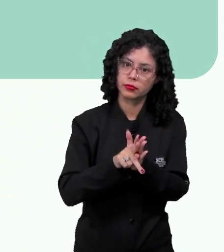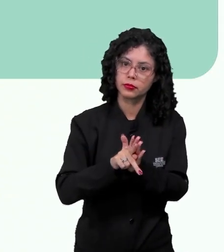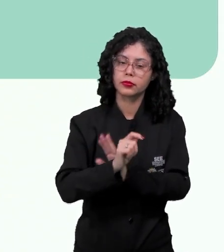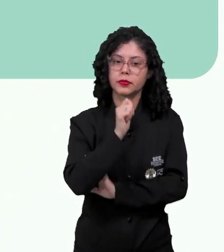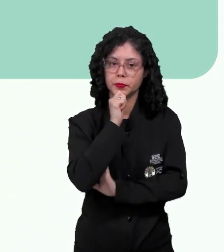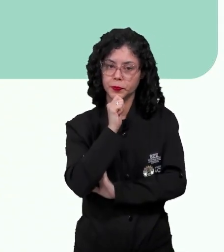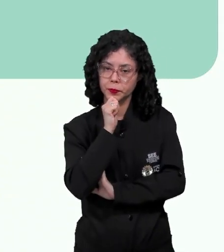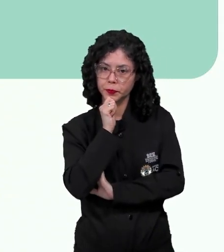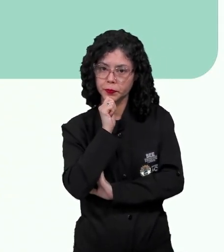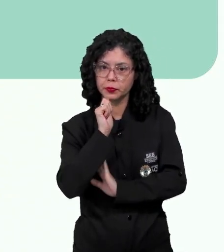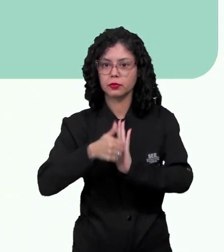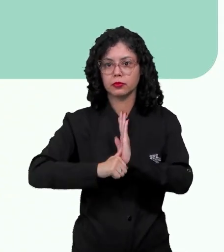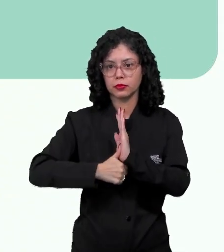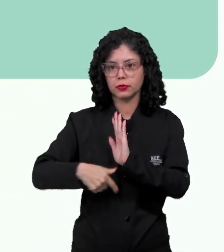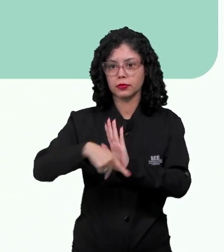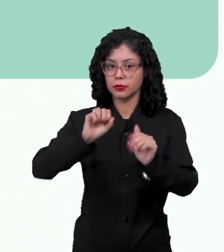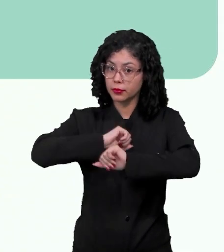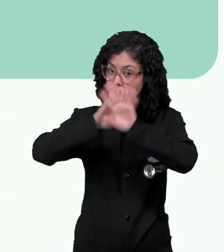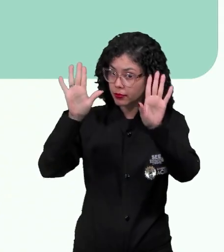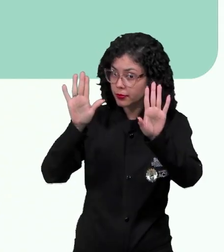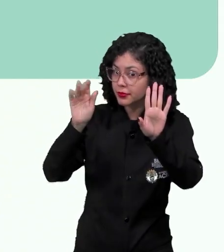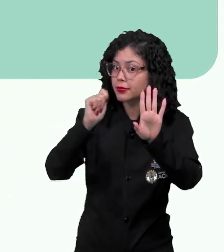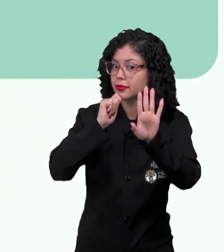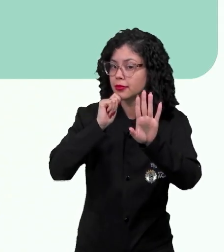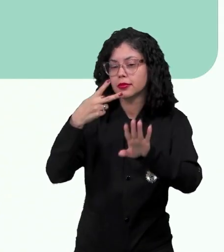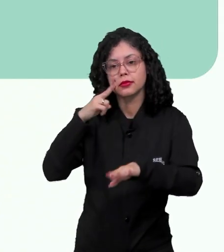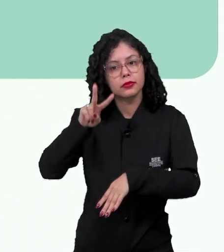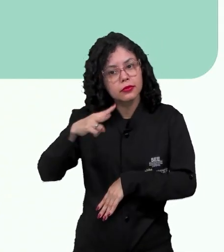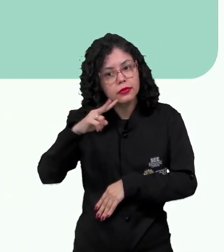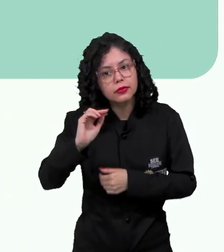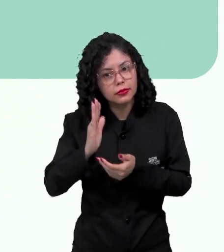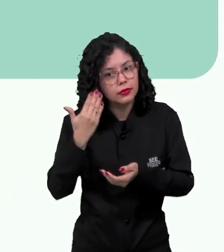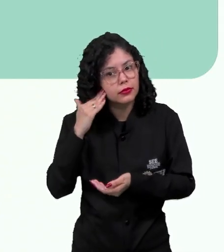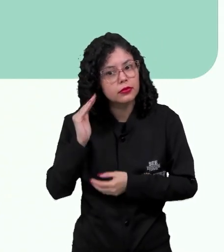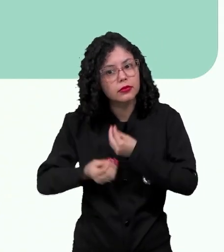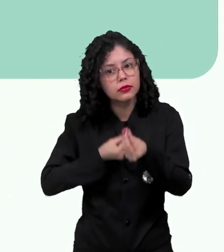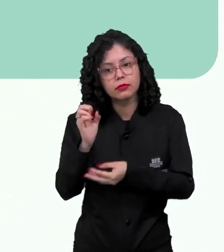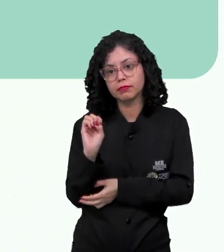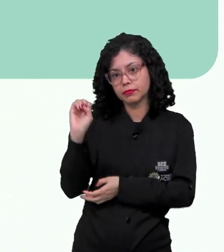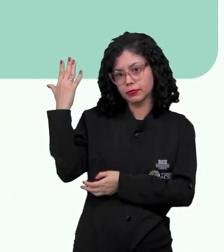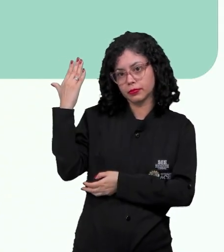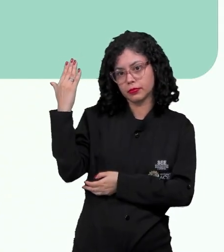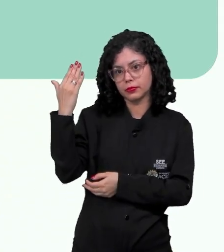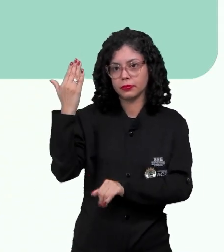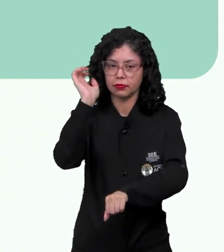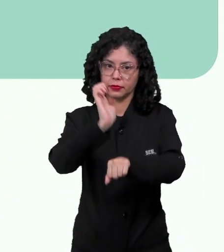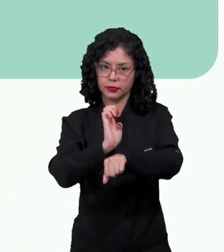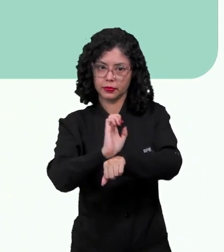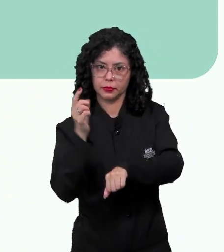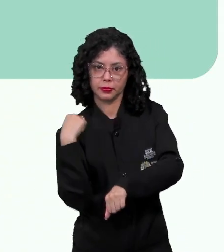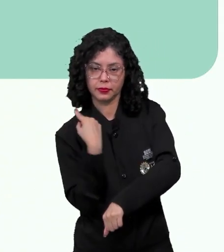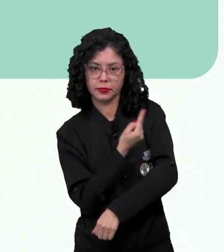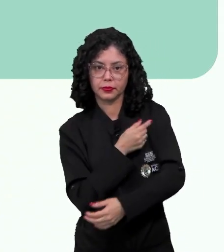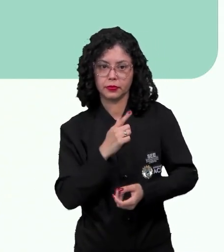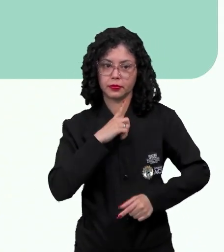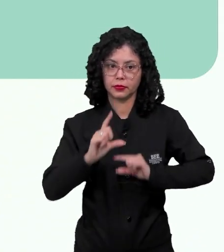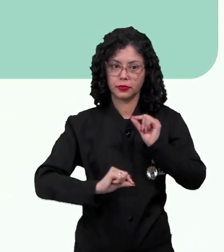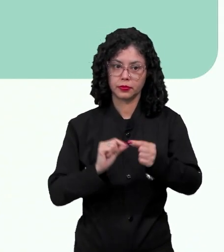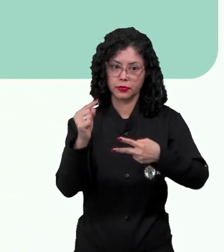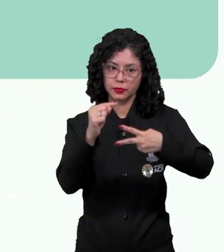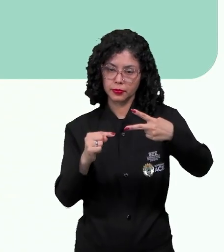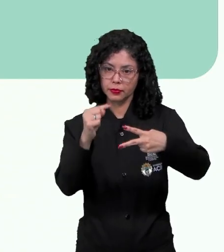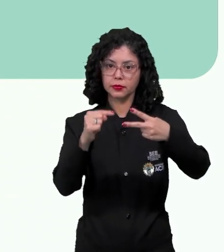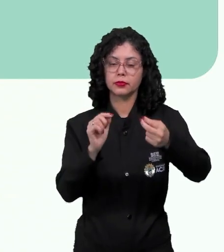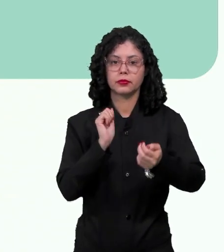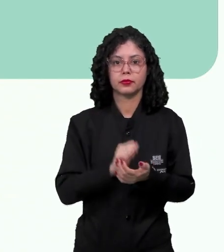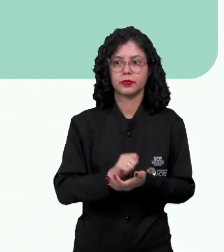sua identidade clara. E vocês irão compreender como isso acontece aqui no nosso estado. Nós temos duas